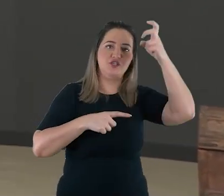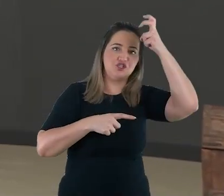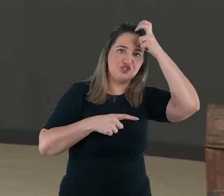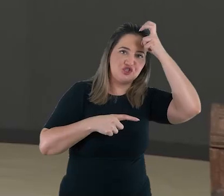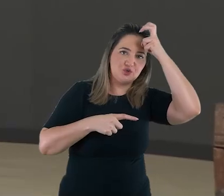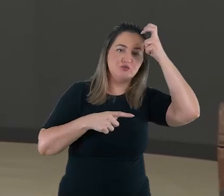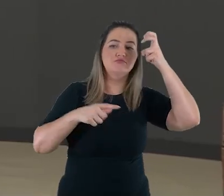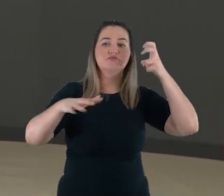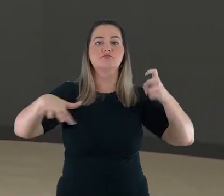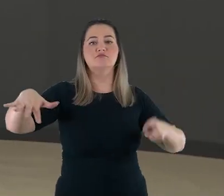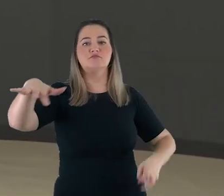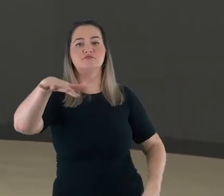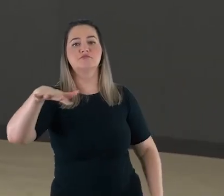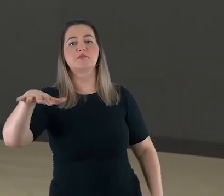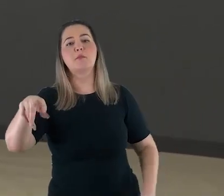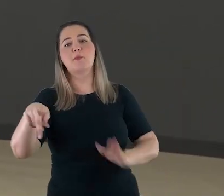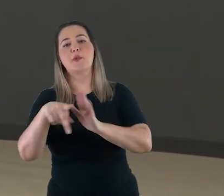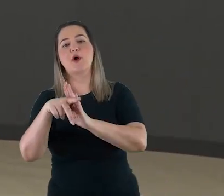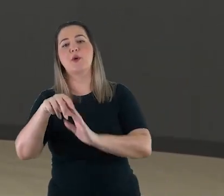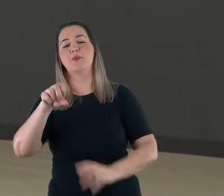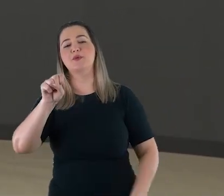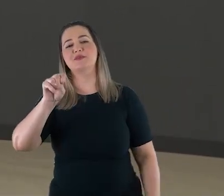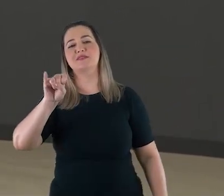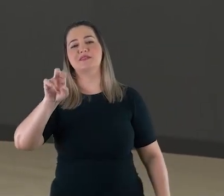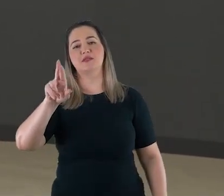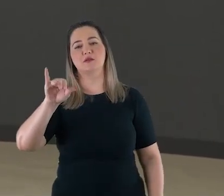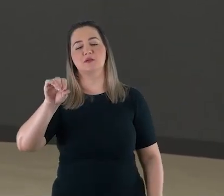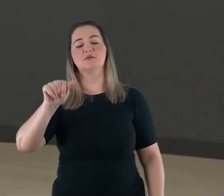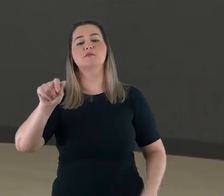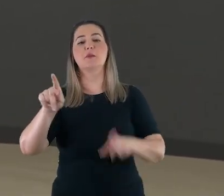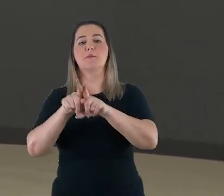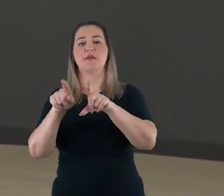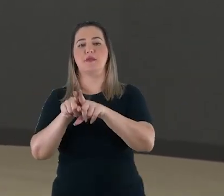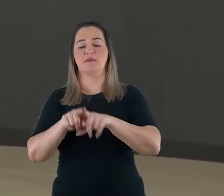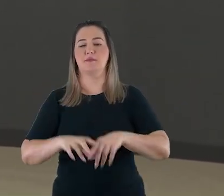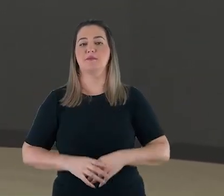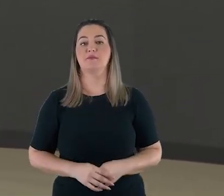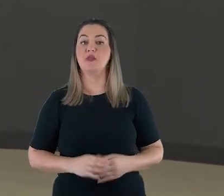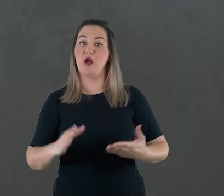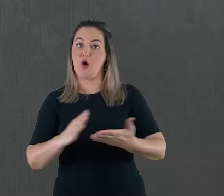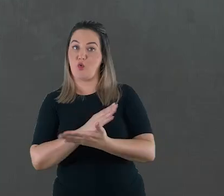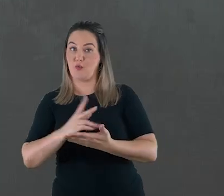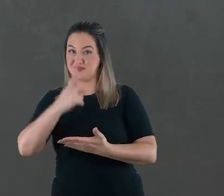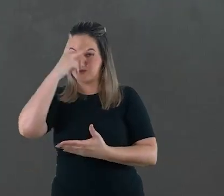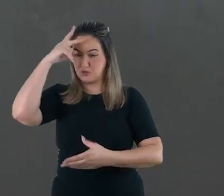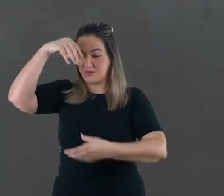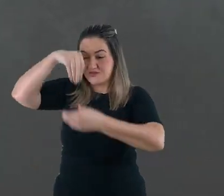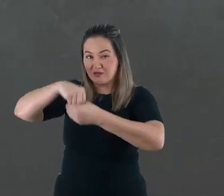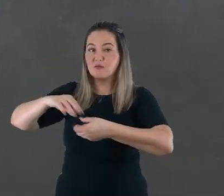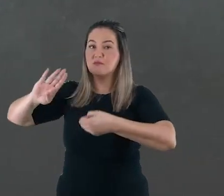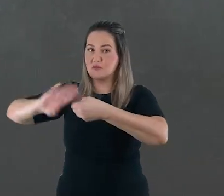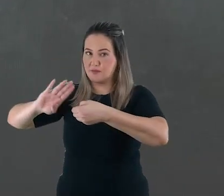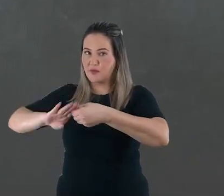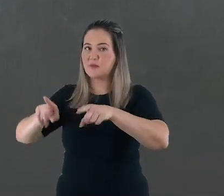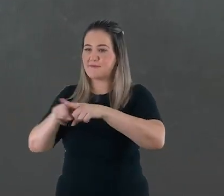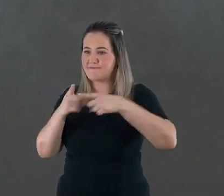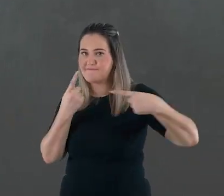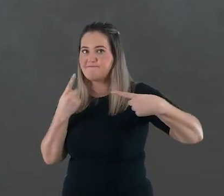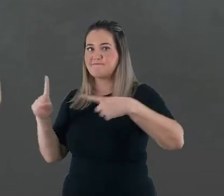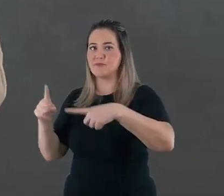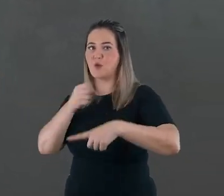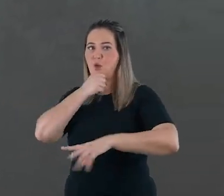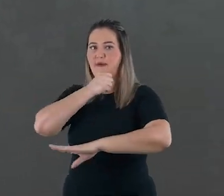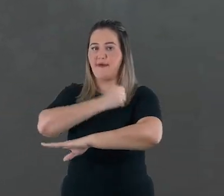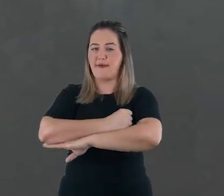região sírio-palestina, e quem sabe até alguns membros da corte de Babilônia. Sendo assim, eu posso levantar a hipótese de